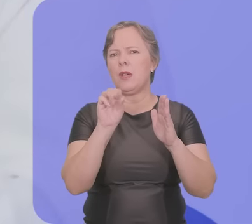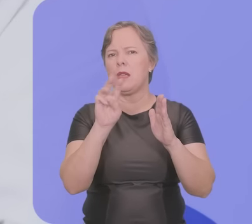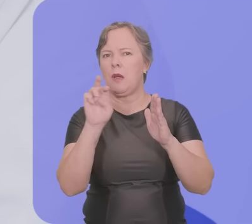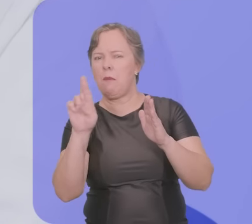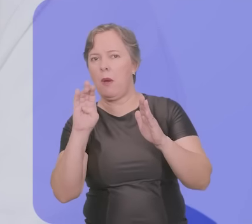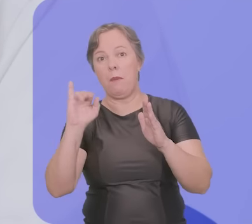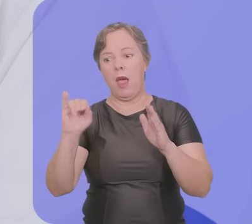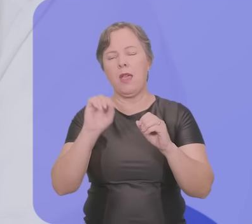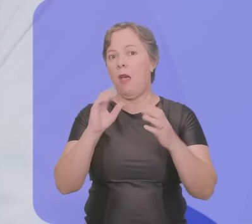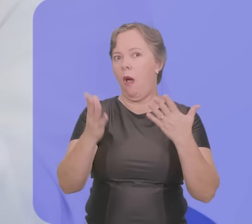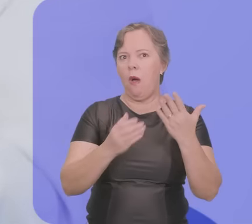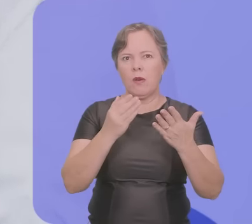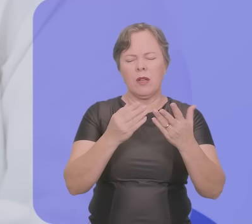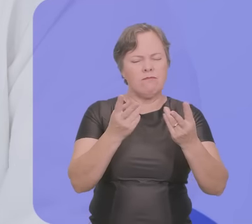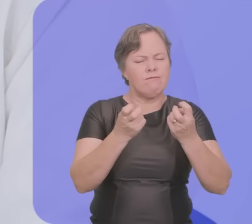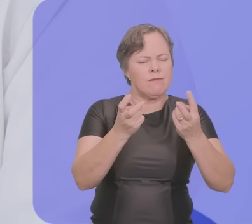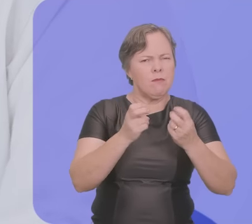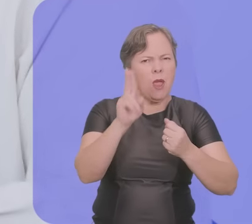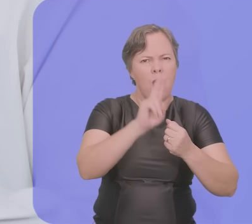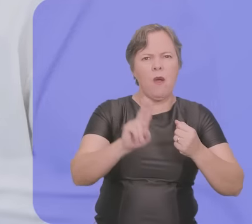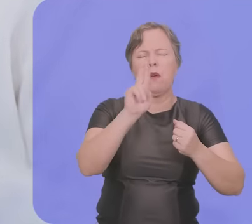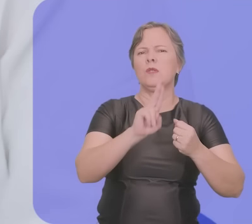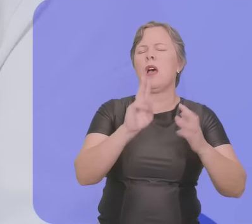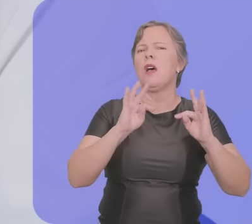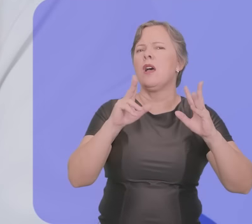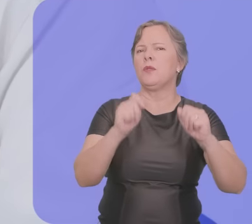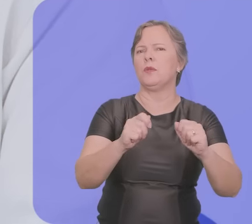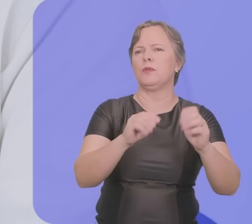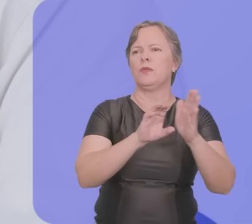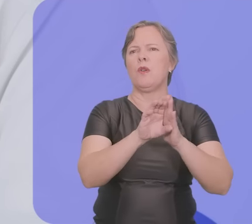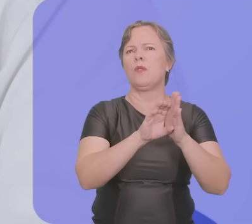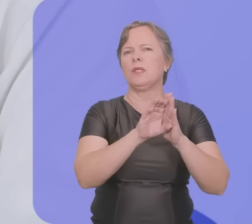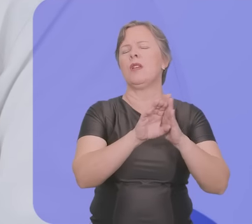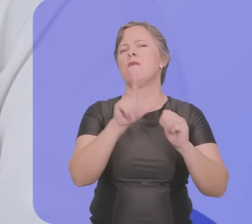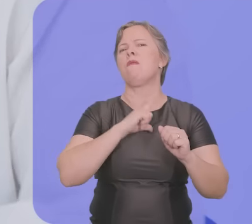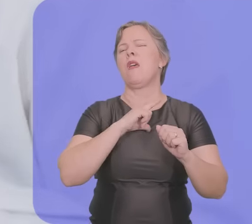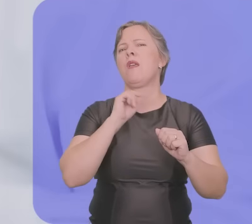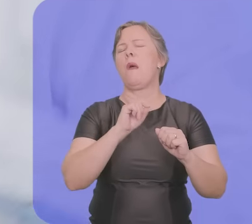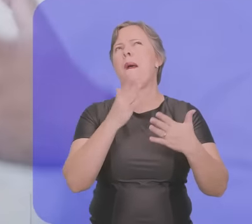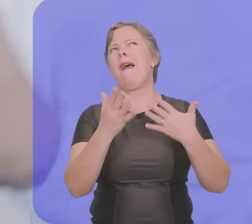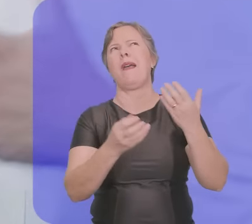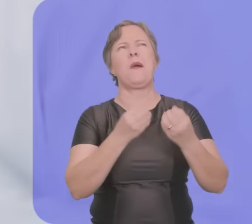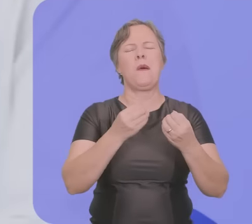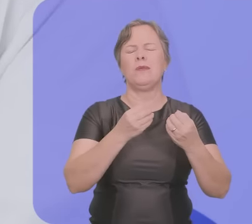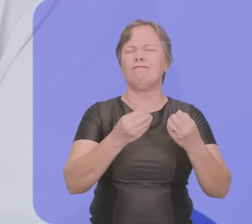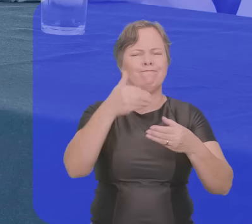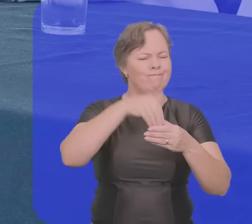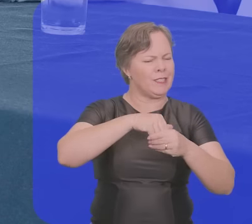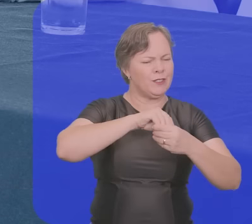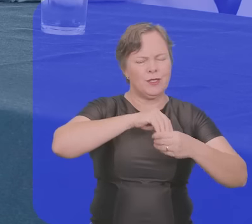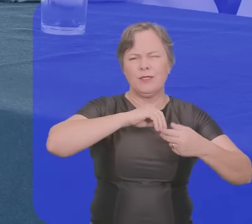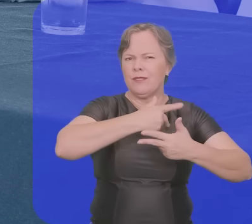é o software para a gente aplicar o que o conceito abriga, né? O conceito ele traz muitas coisas dentro dele,